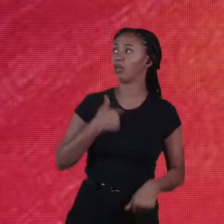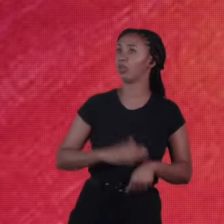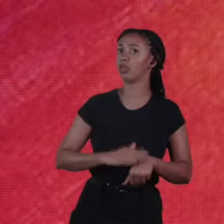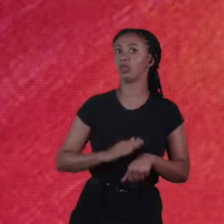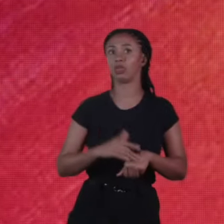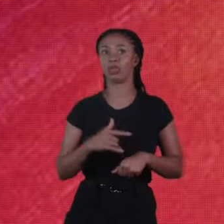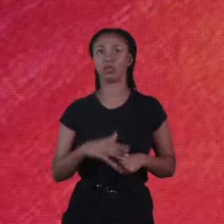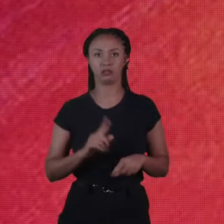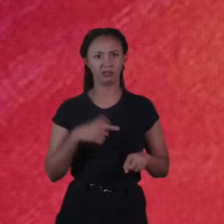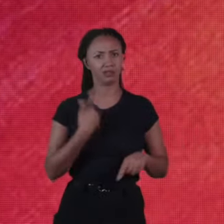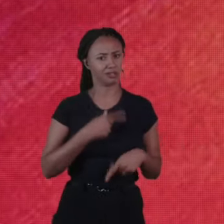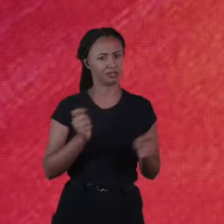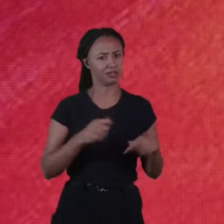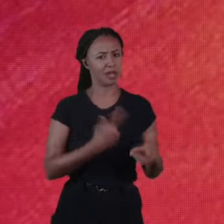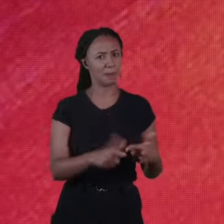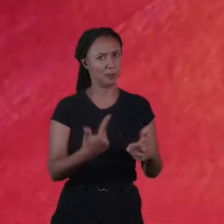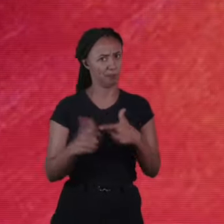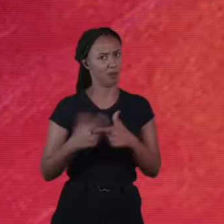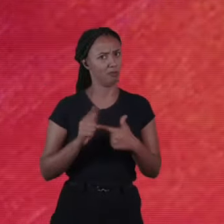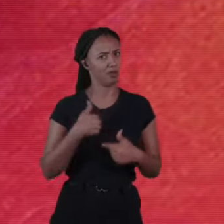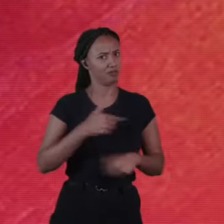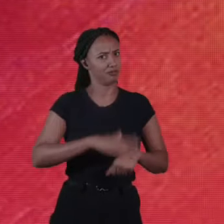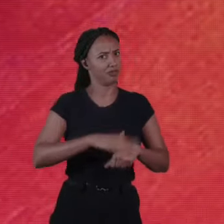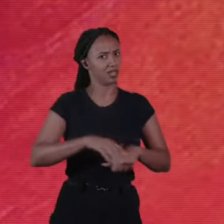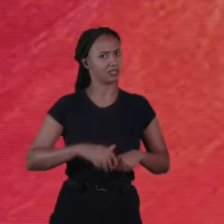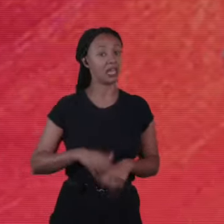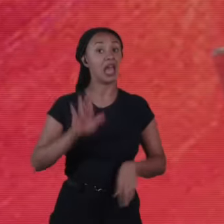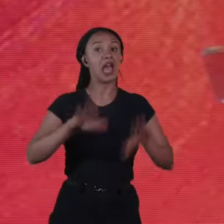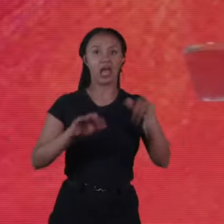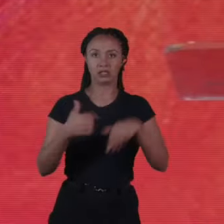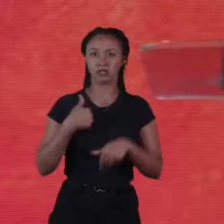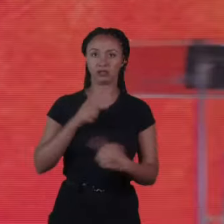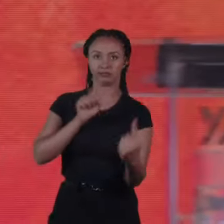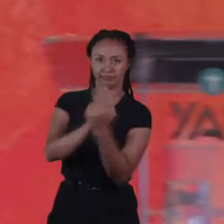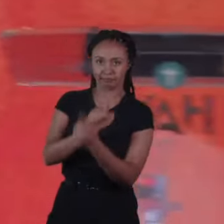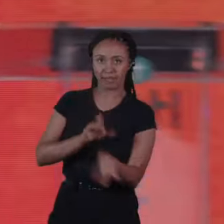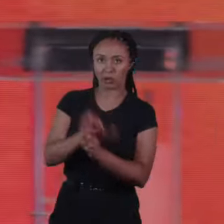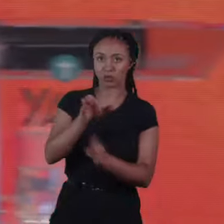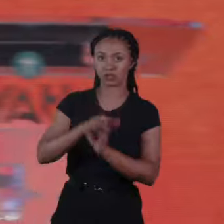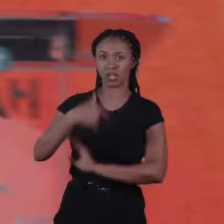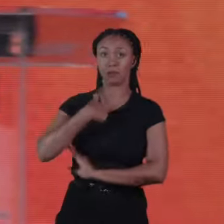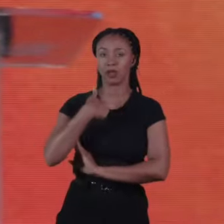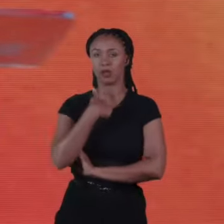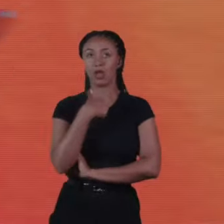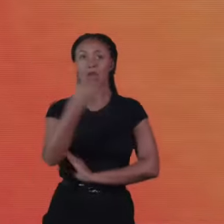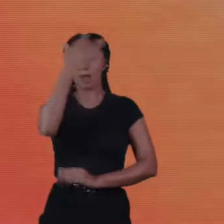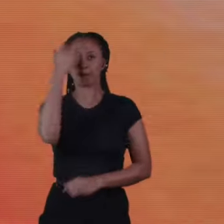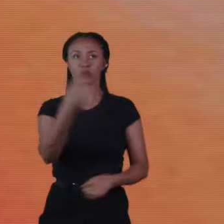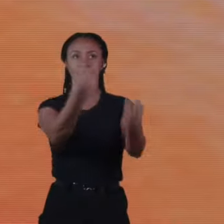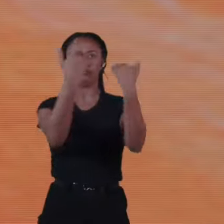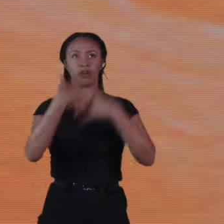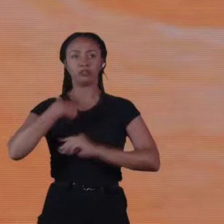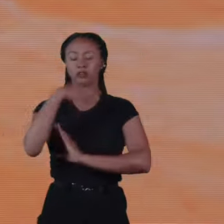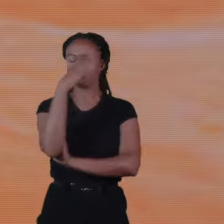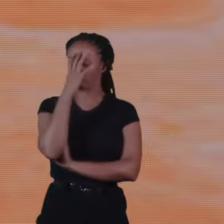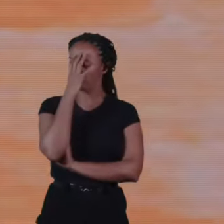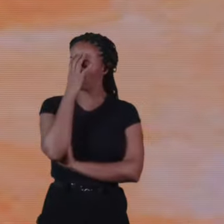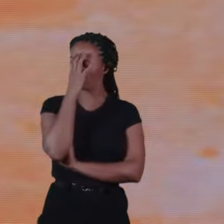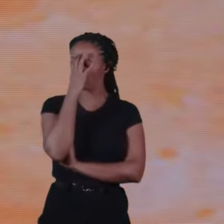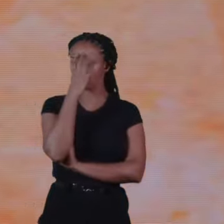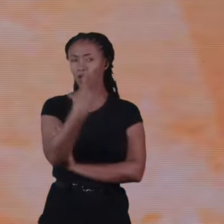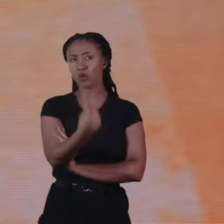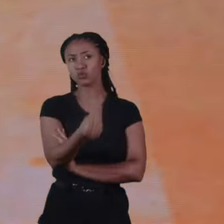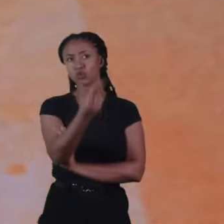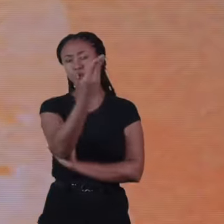a gente é criativo, hein? Às vezes a gente, no aconselhamento, lida com cada situação que você pensa assim: meu Deus, como é que a pessoa foi entrar